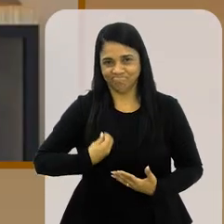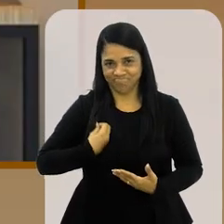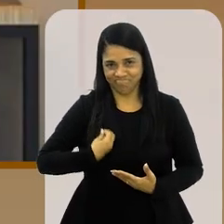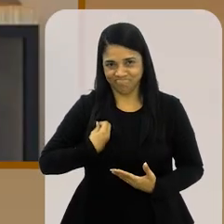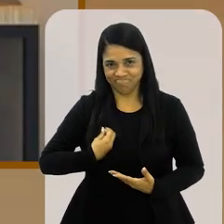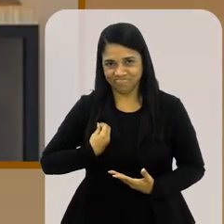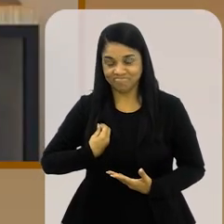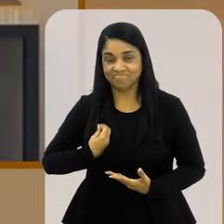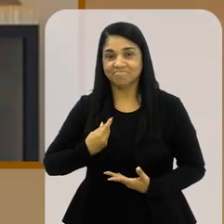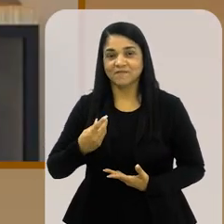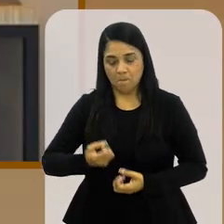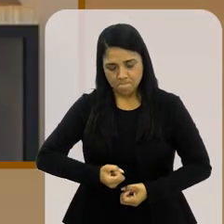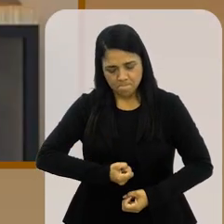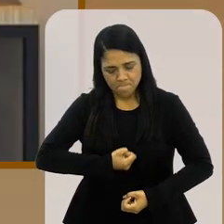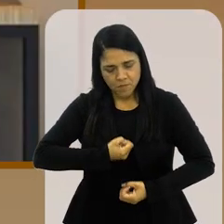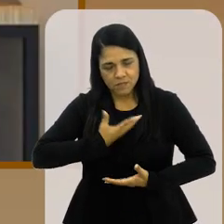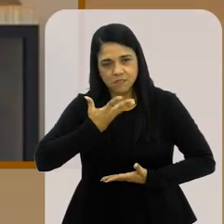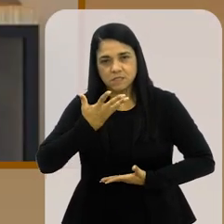você escrevendo. falou